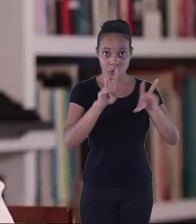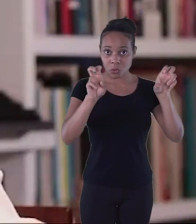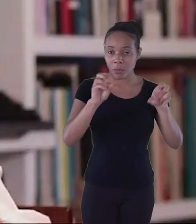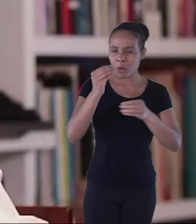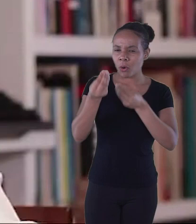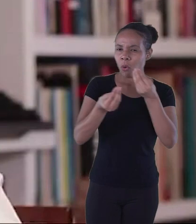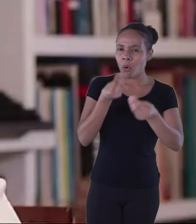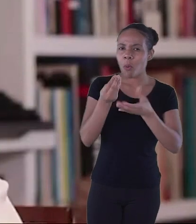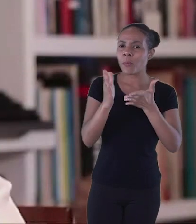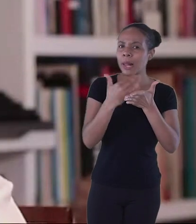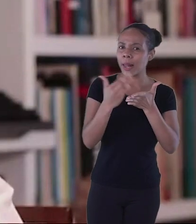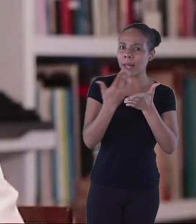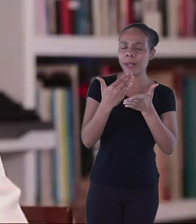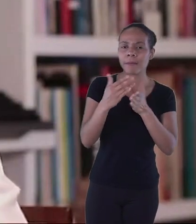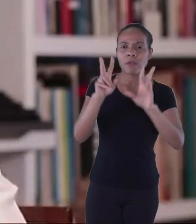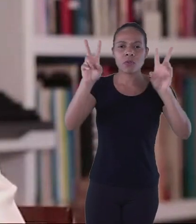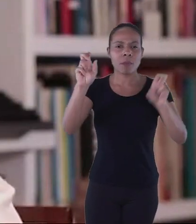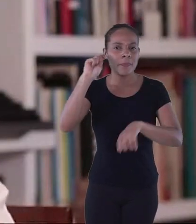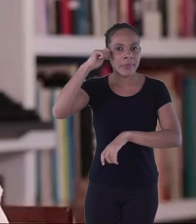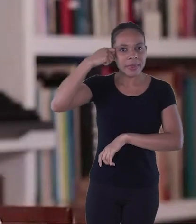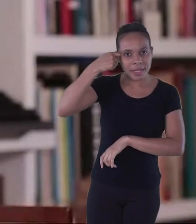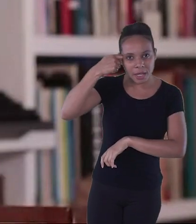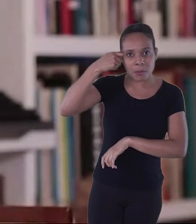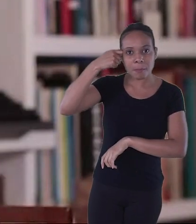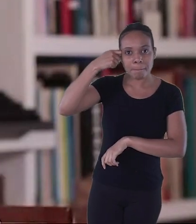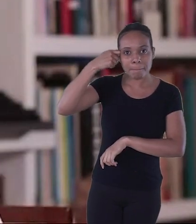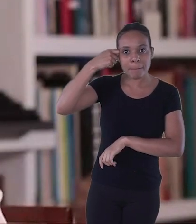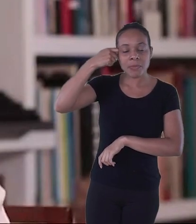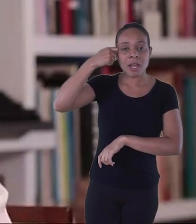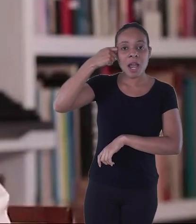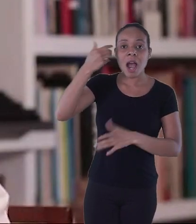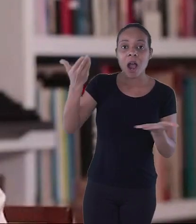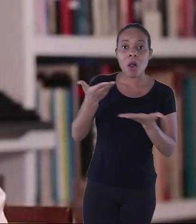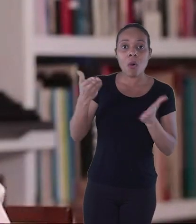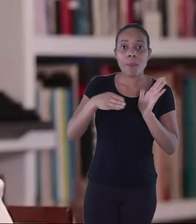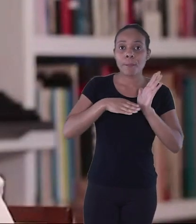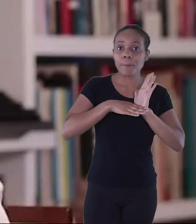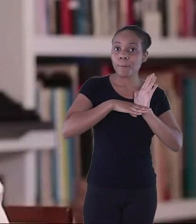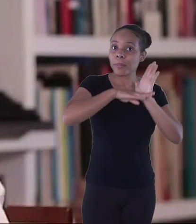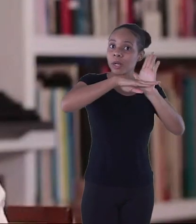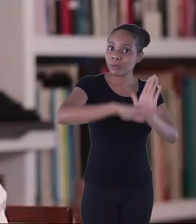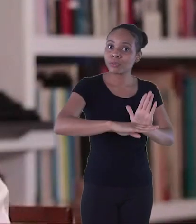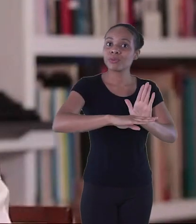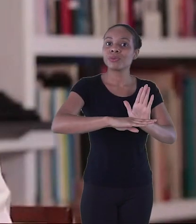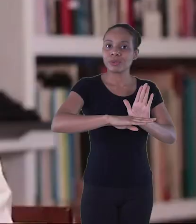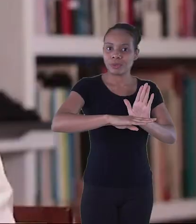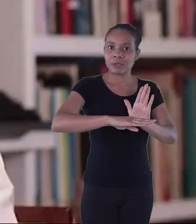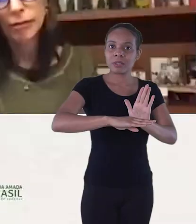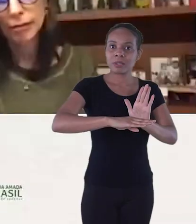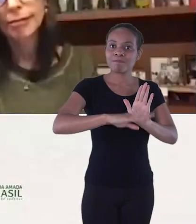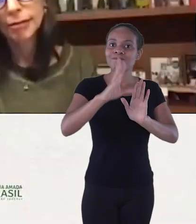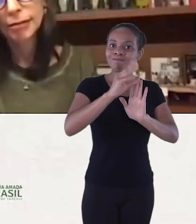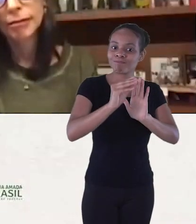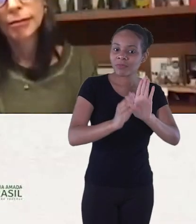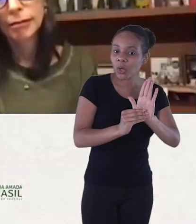Negra vai dar para esse mesmo embranquecimento, no sentido do conteúdo de